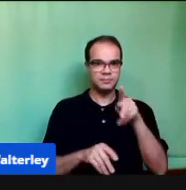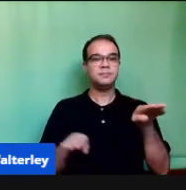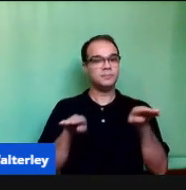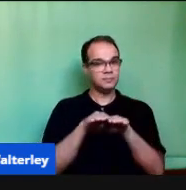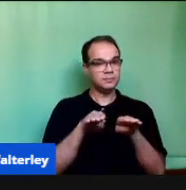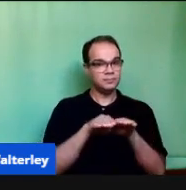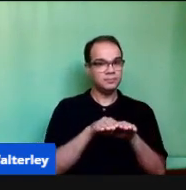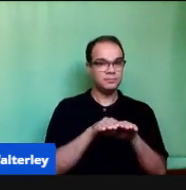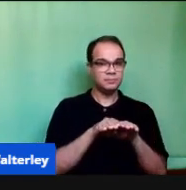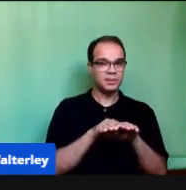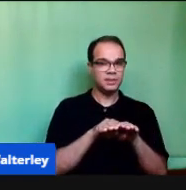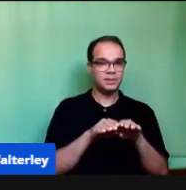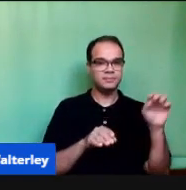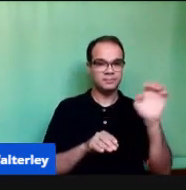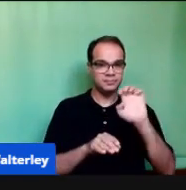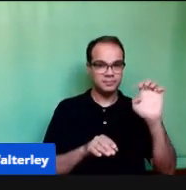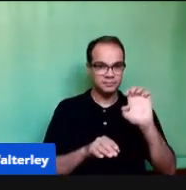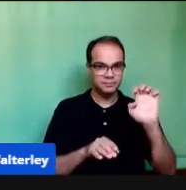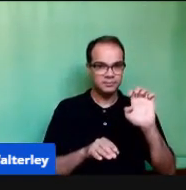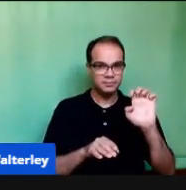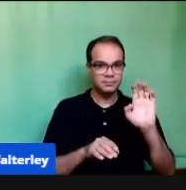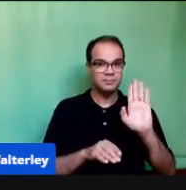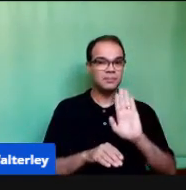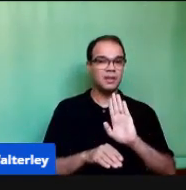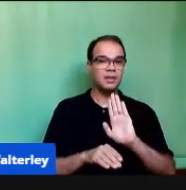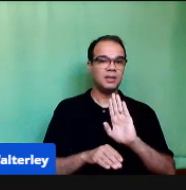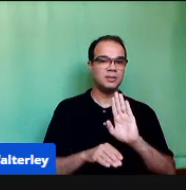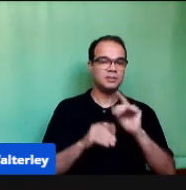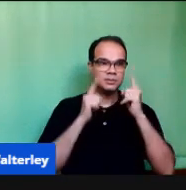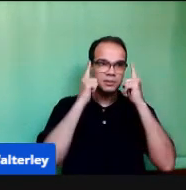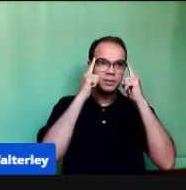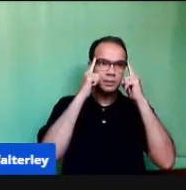ensino, do que a gente chama hoje, né, de ensino